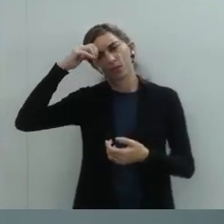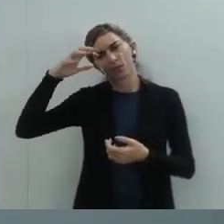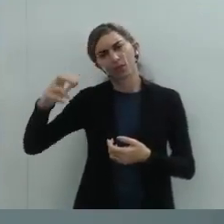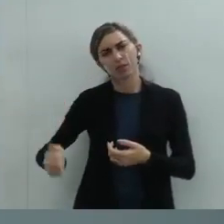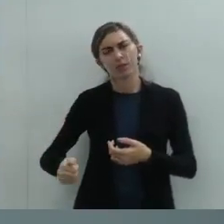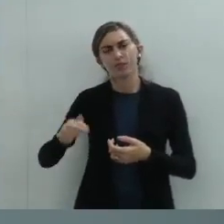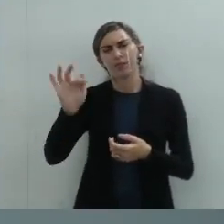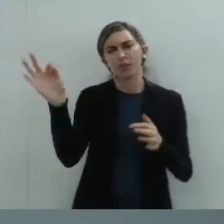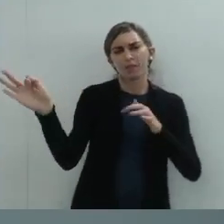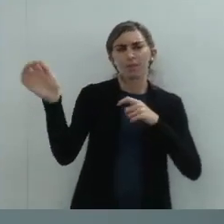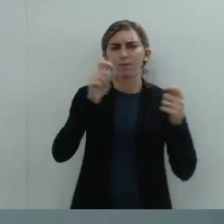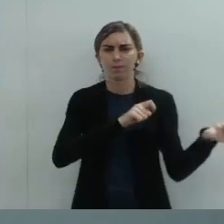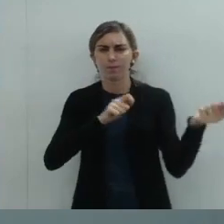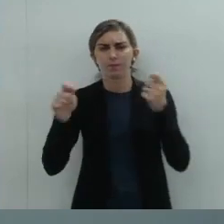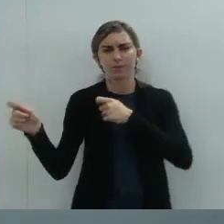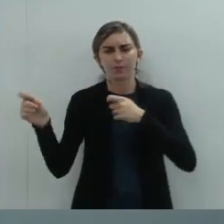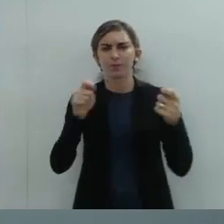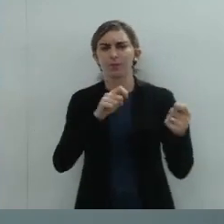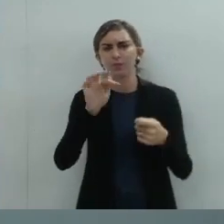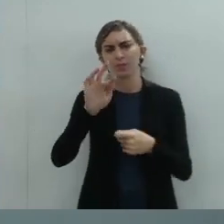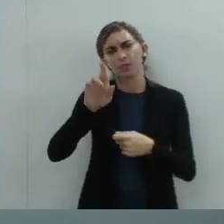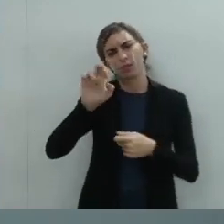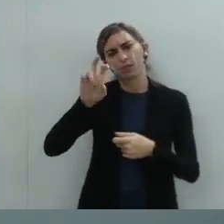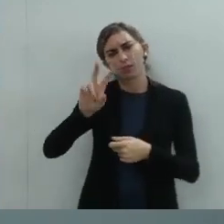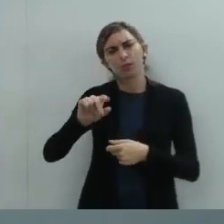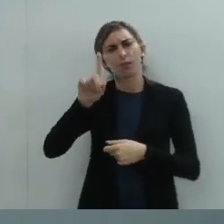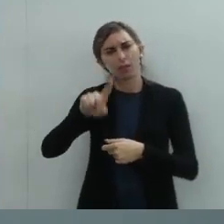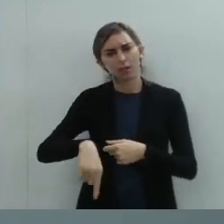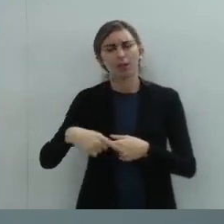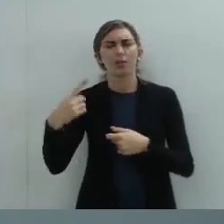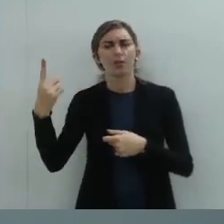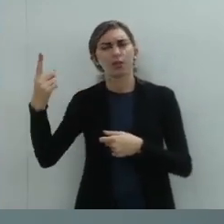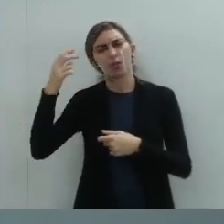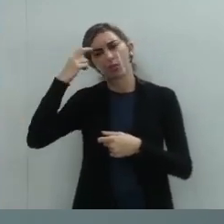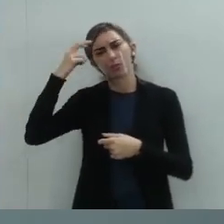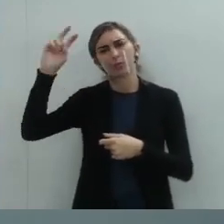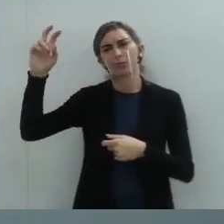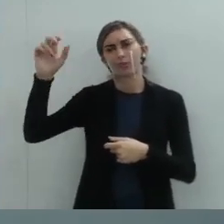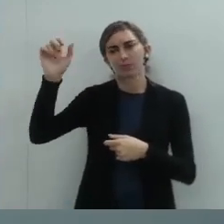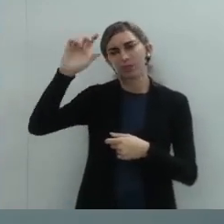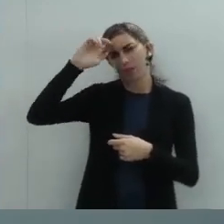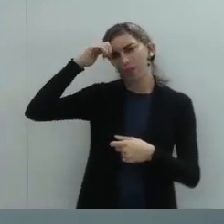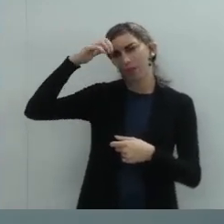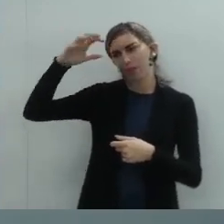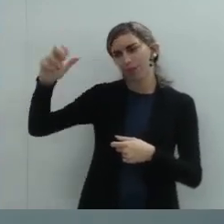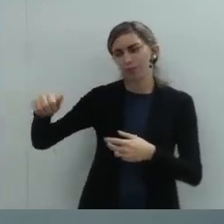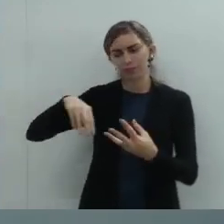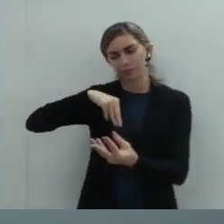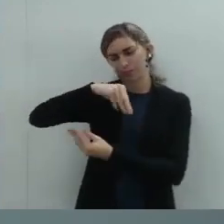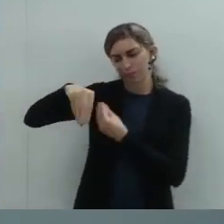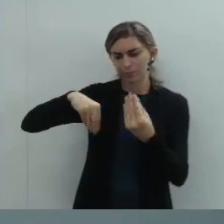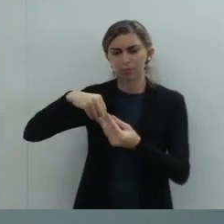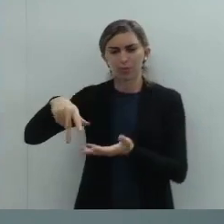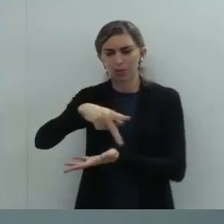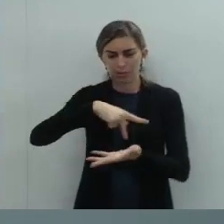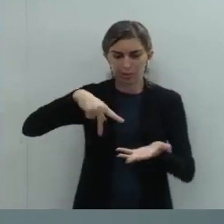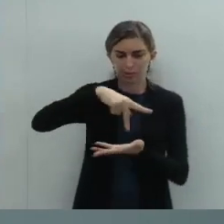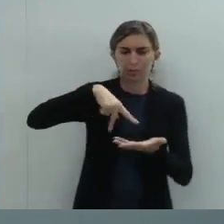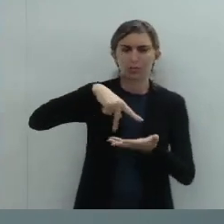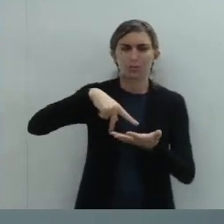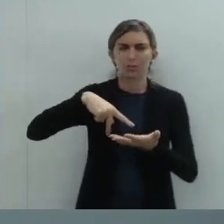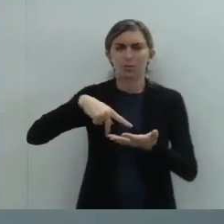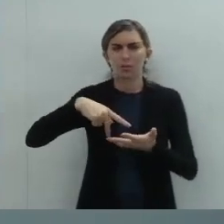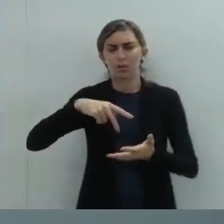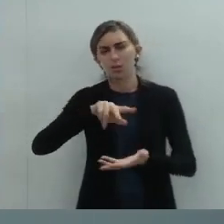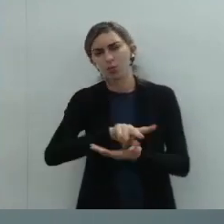O frevo, o nosso frevo, é oriundo da cultura africana, porque é uma mistura de dança com